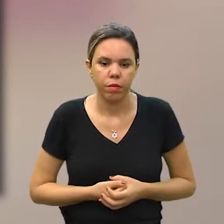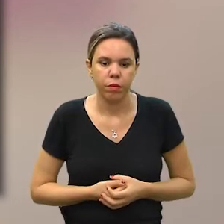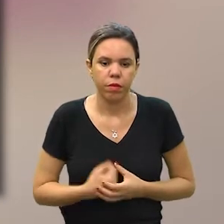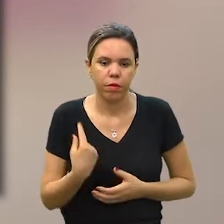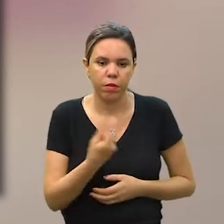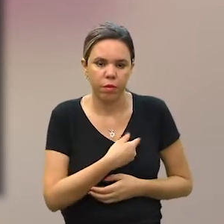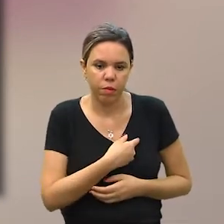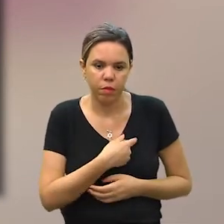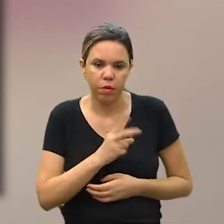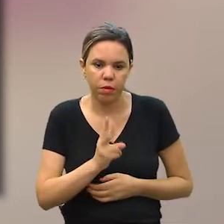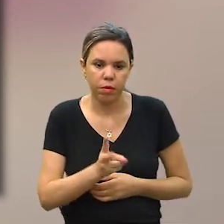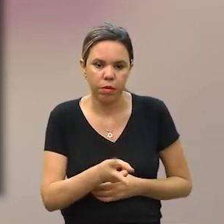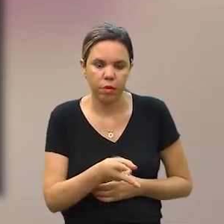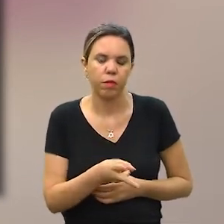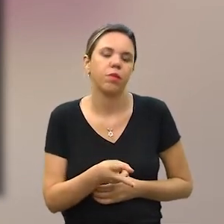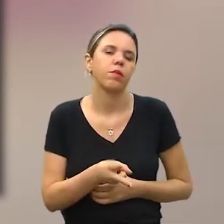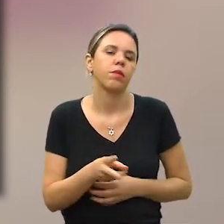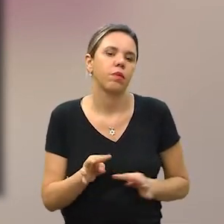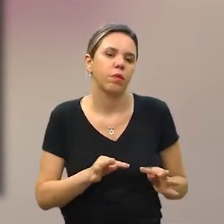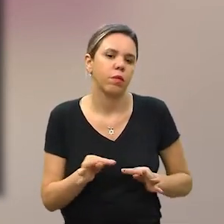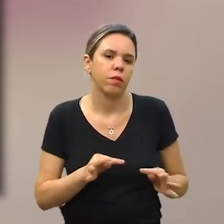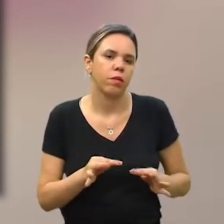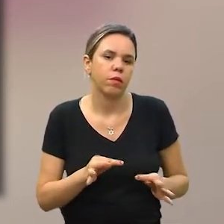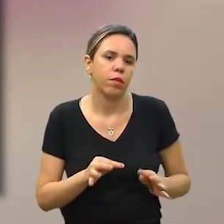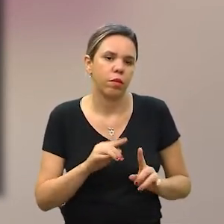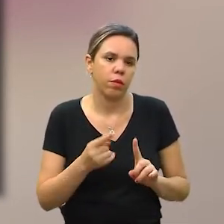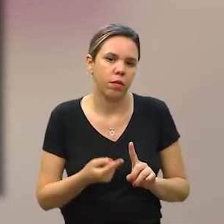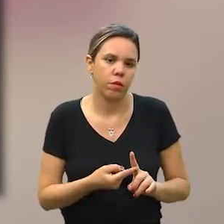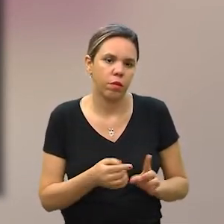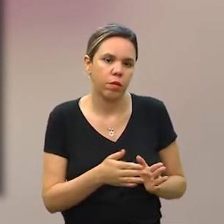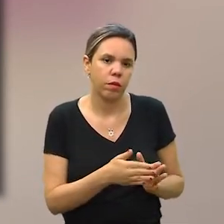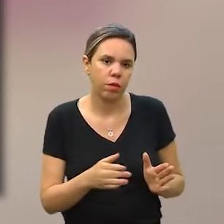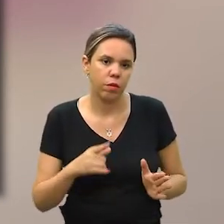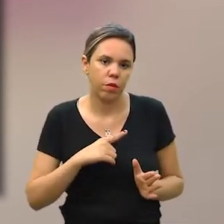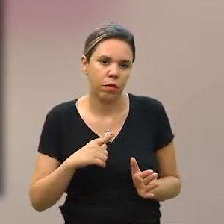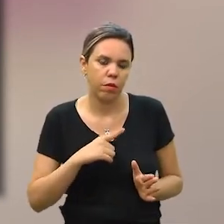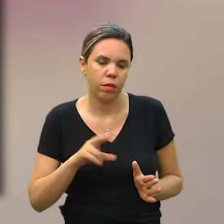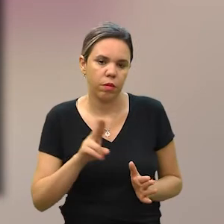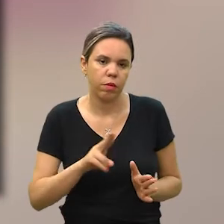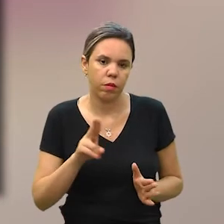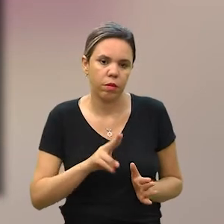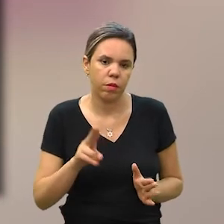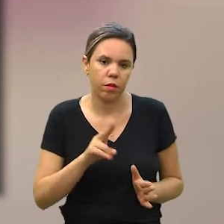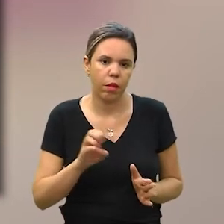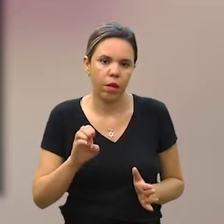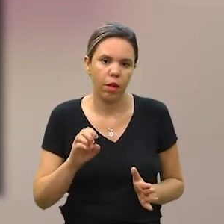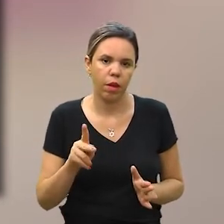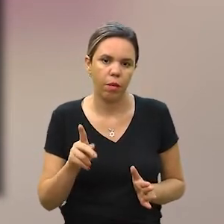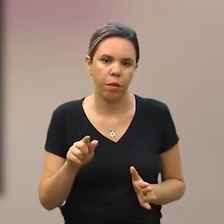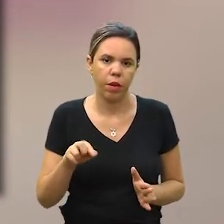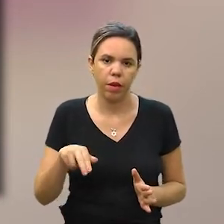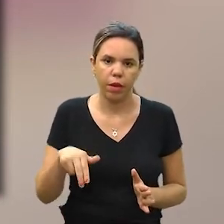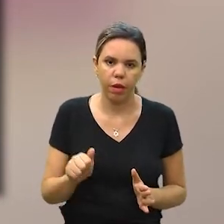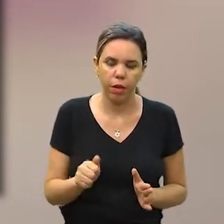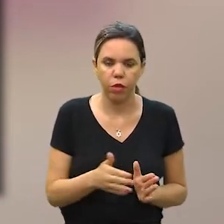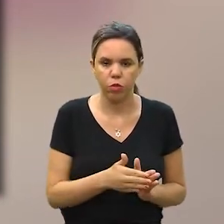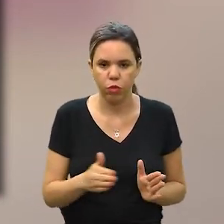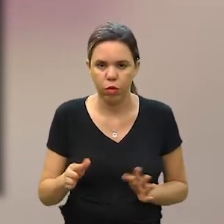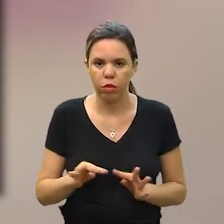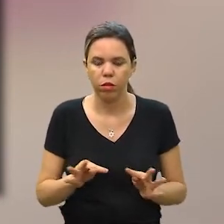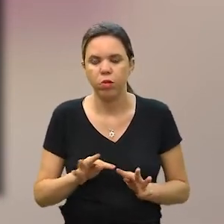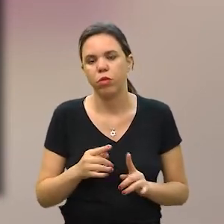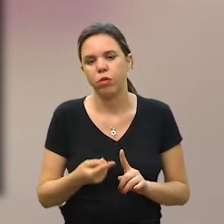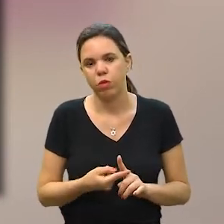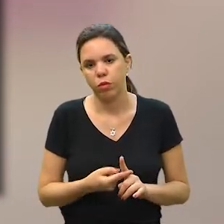Então, a gente mantém a anticoagulação, então, a gestante que teve que usar a heparina durante o